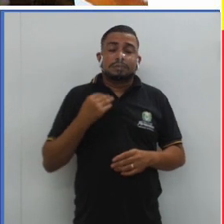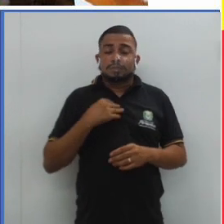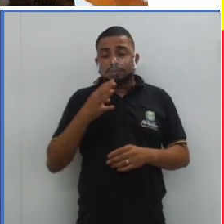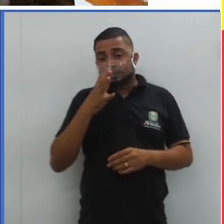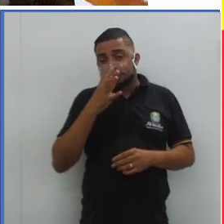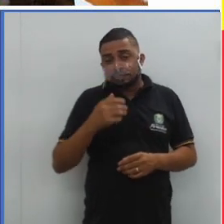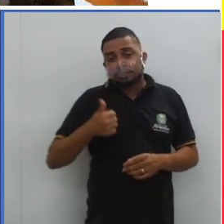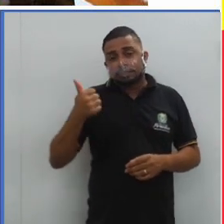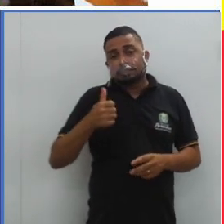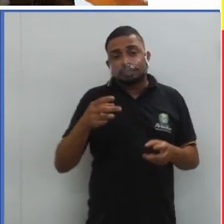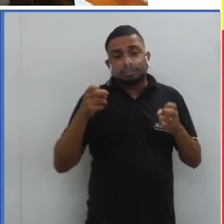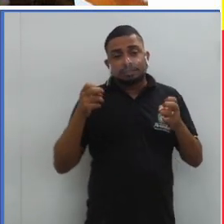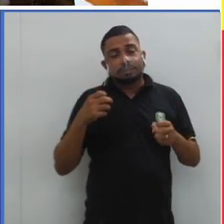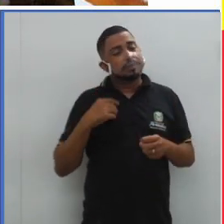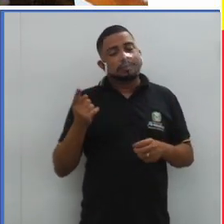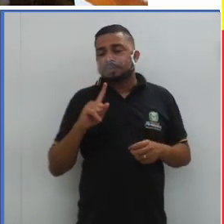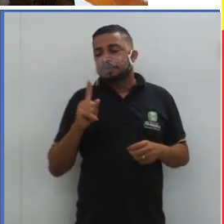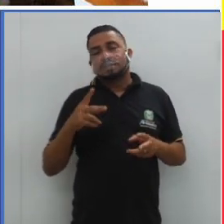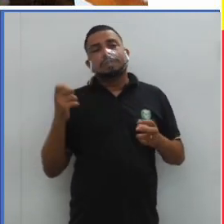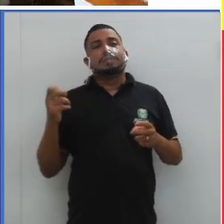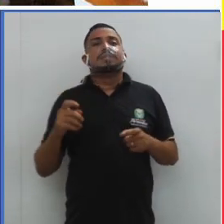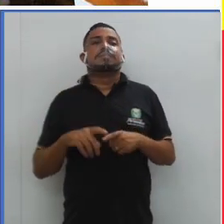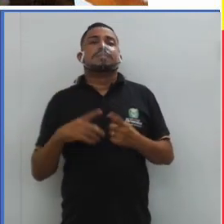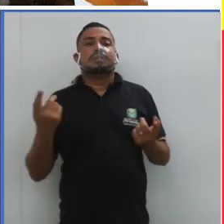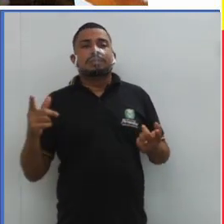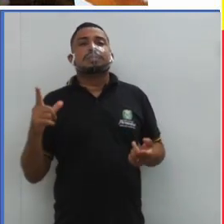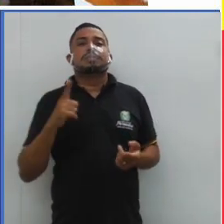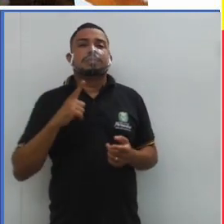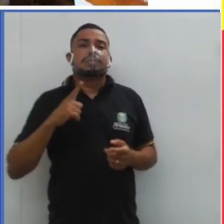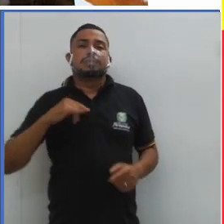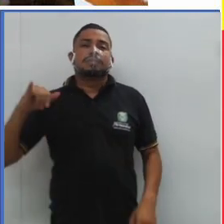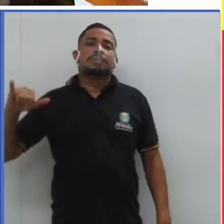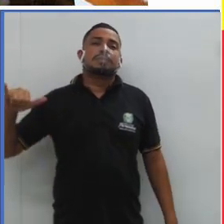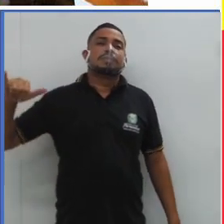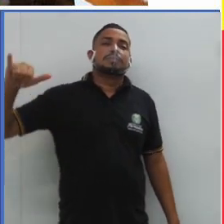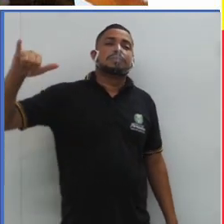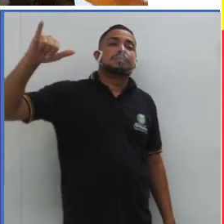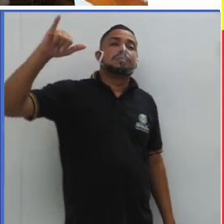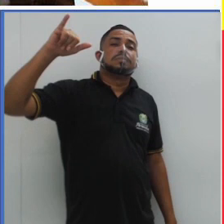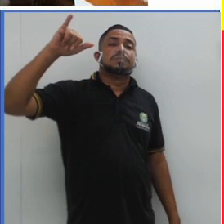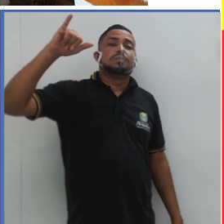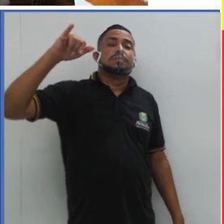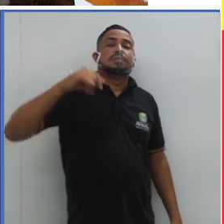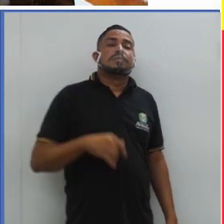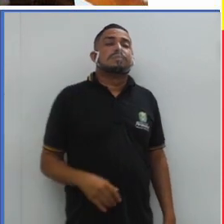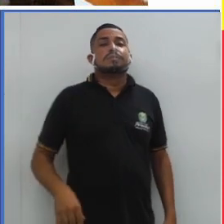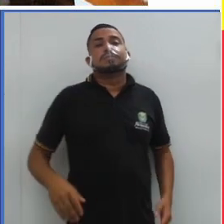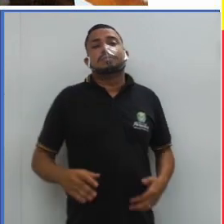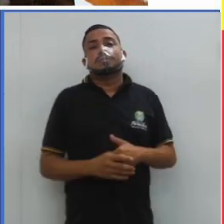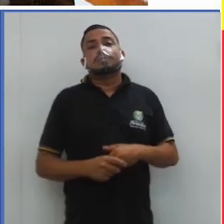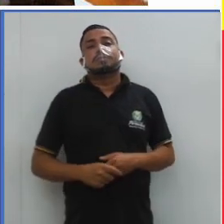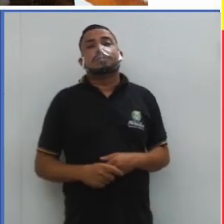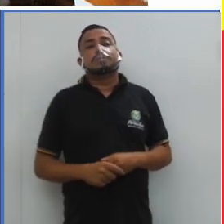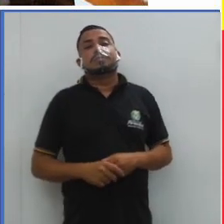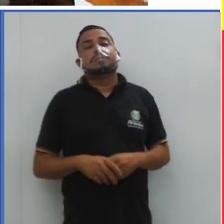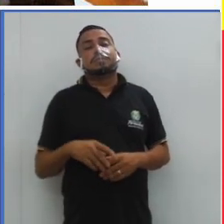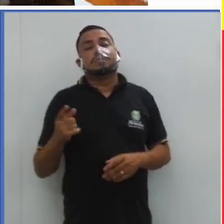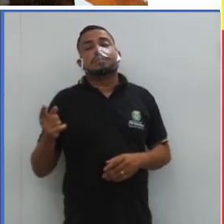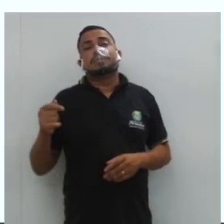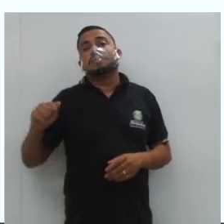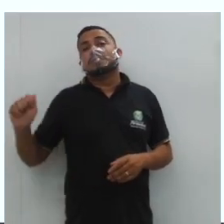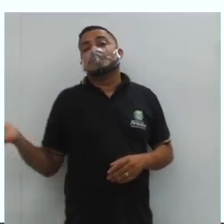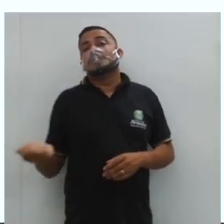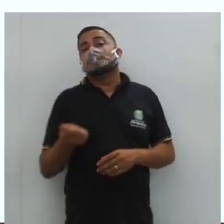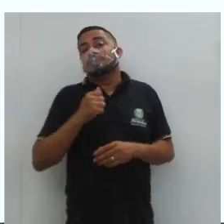eu não percebi. Mas se a gente observar, existe um avião na cena.